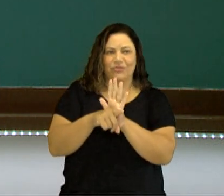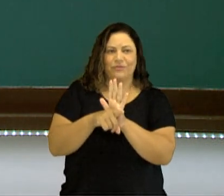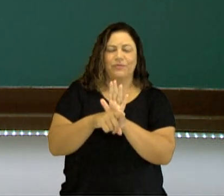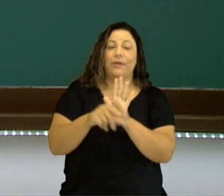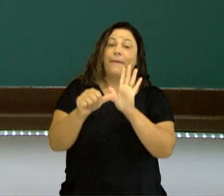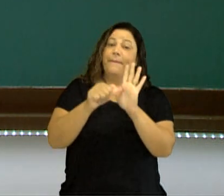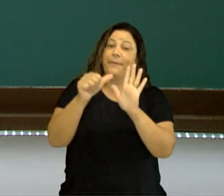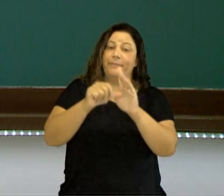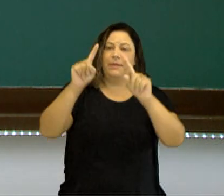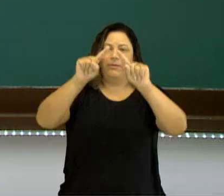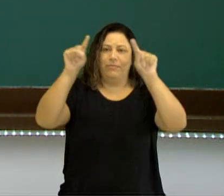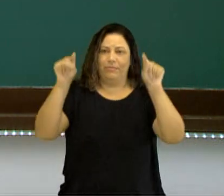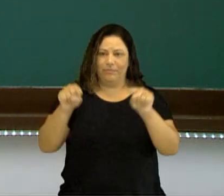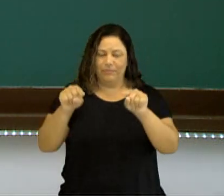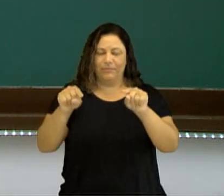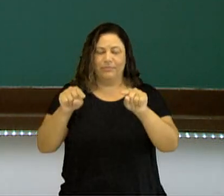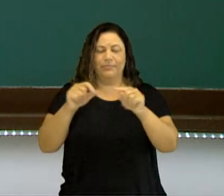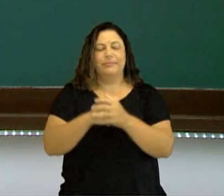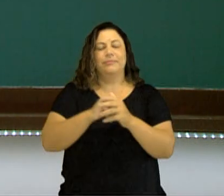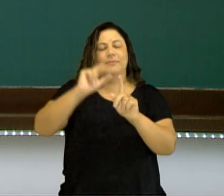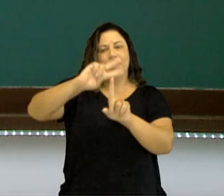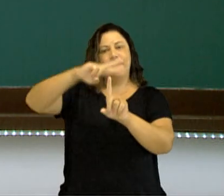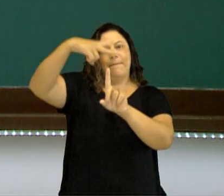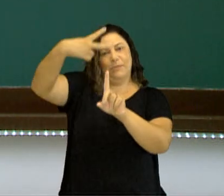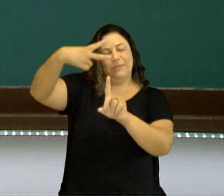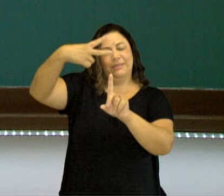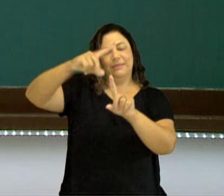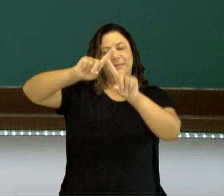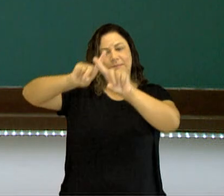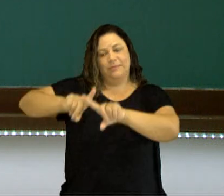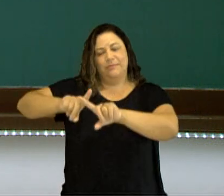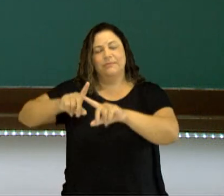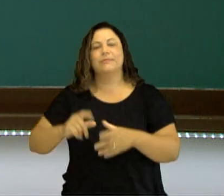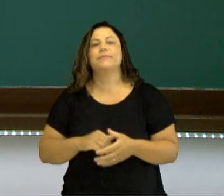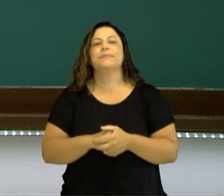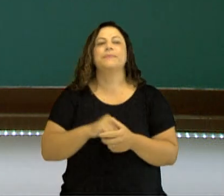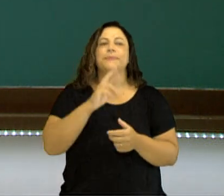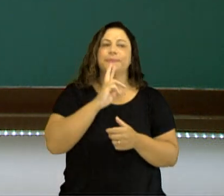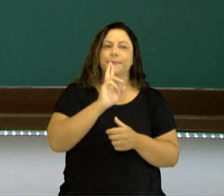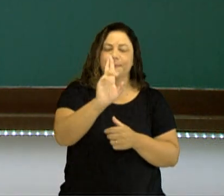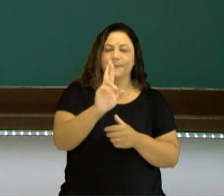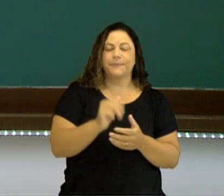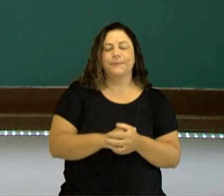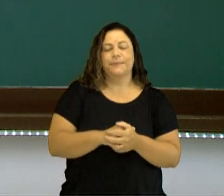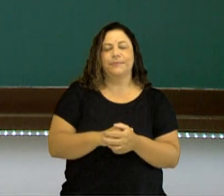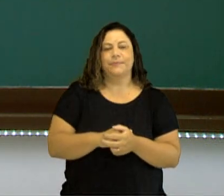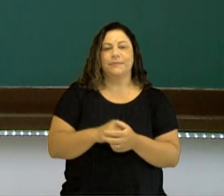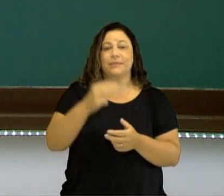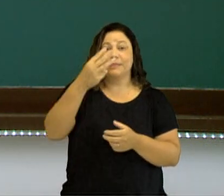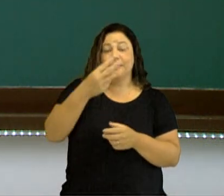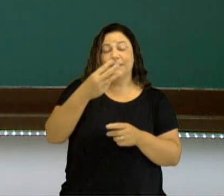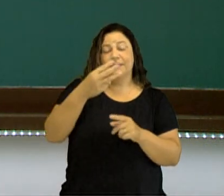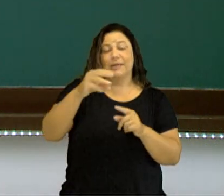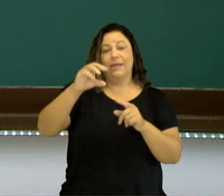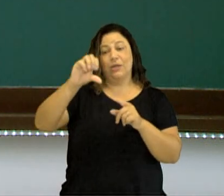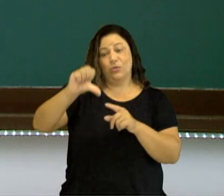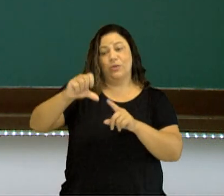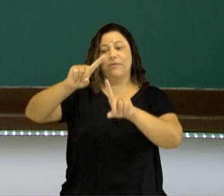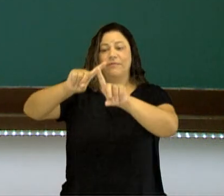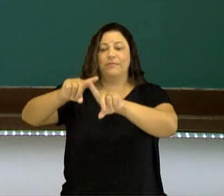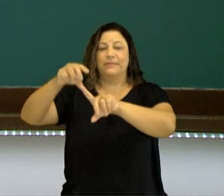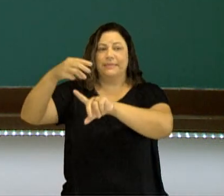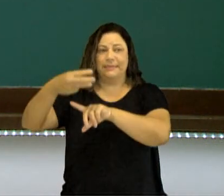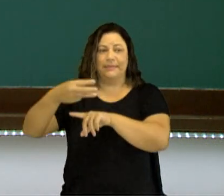faço a potência, depois eu faço a multiplicação para chegar no resultado. Menos 3 ao quadrado, 9, e 9 vezes 3,